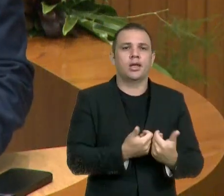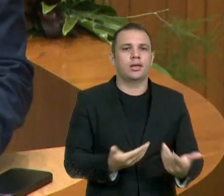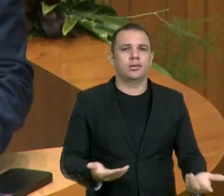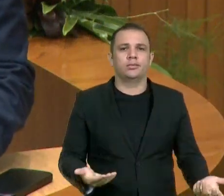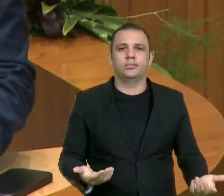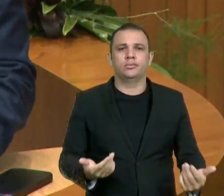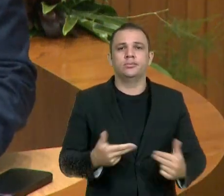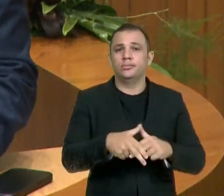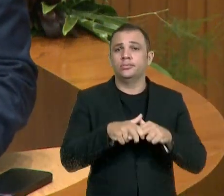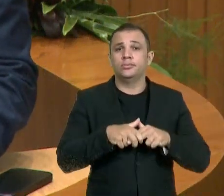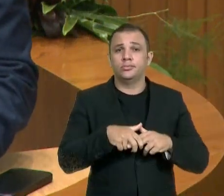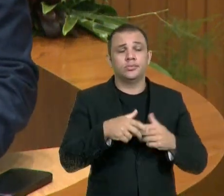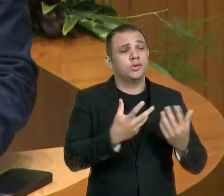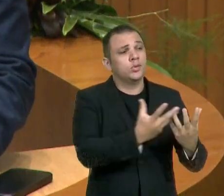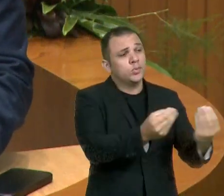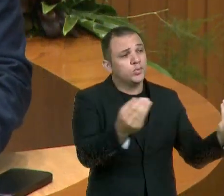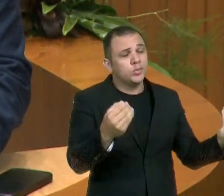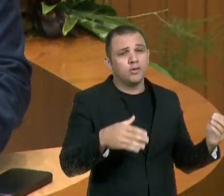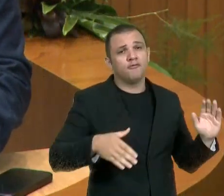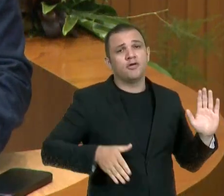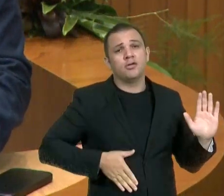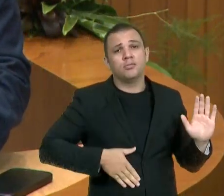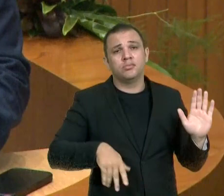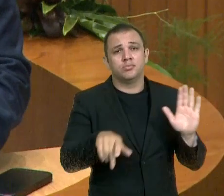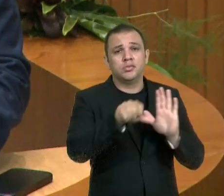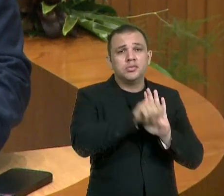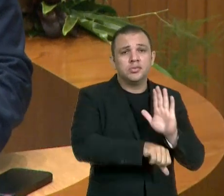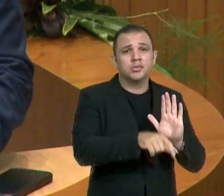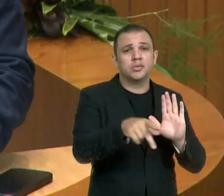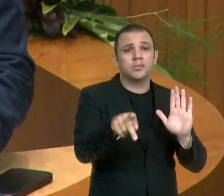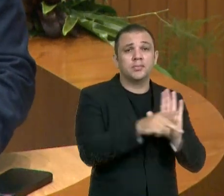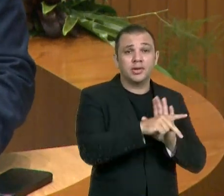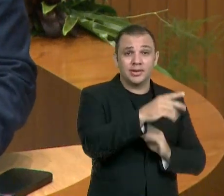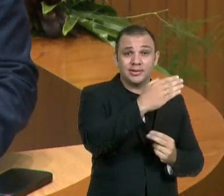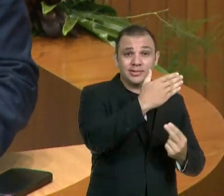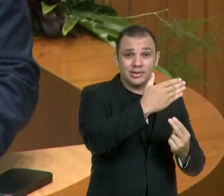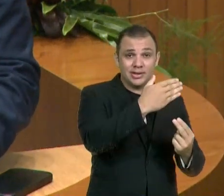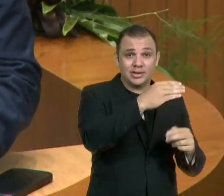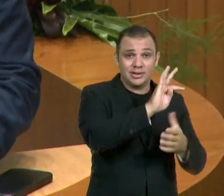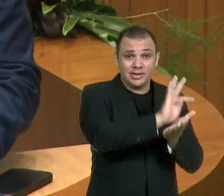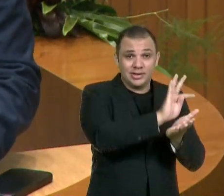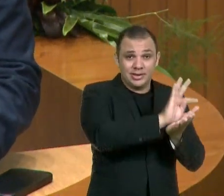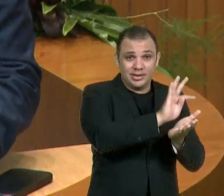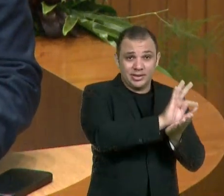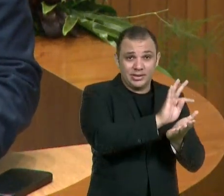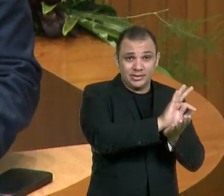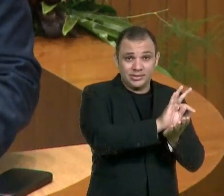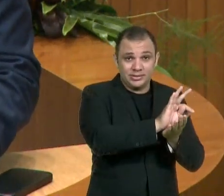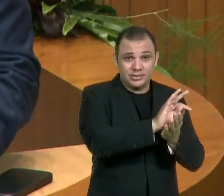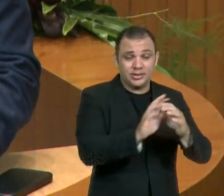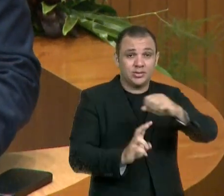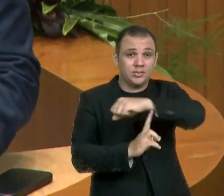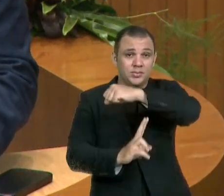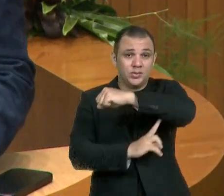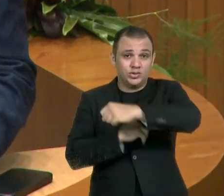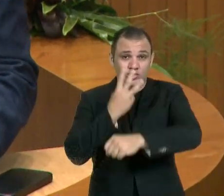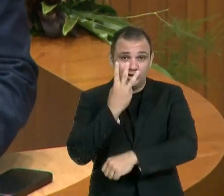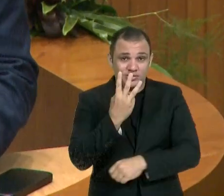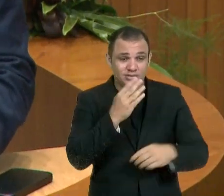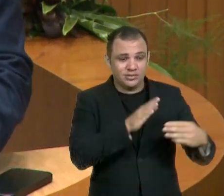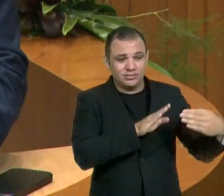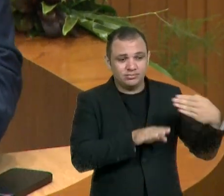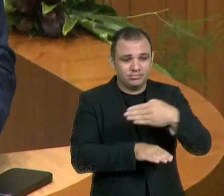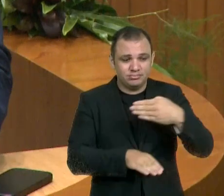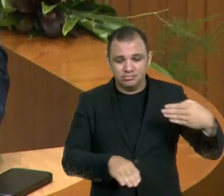pessoas, a bandidagem de Teresina apenas atravessa a ponte, usando as três pontes que tem em nossa cidade.